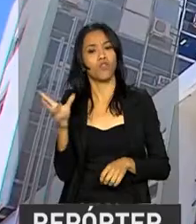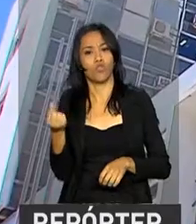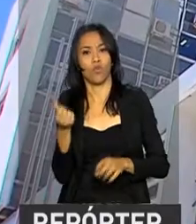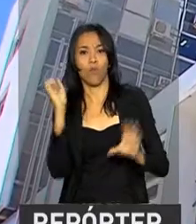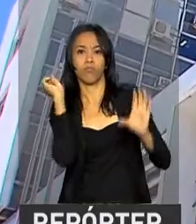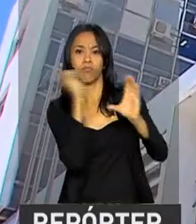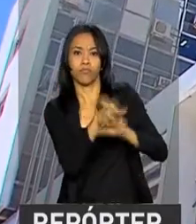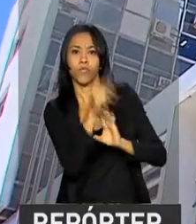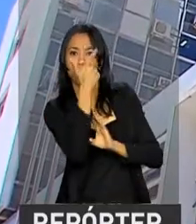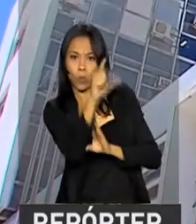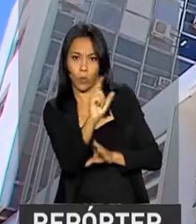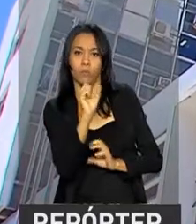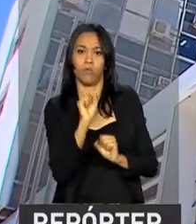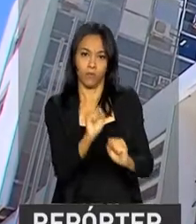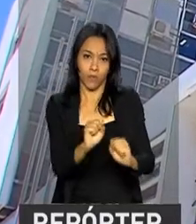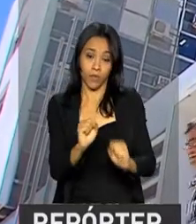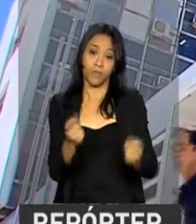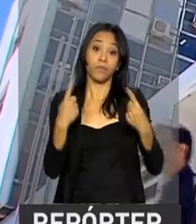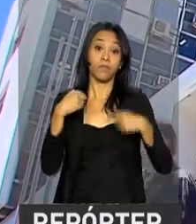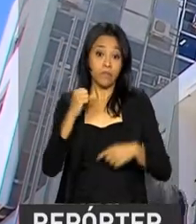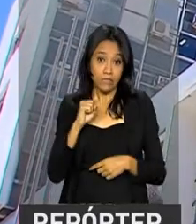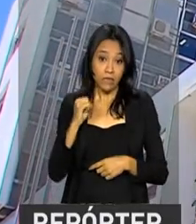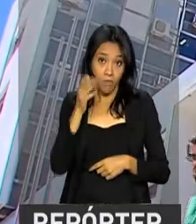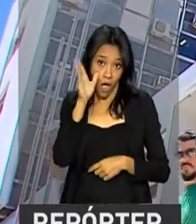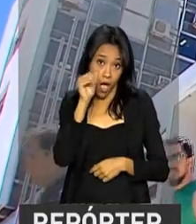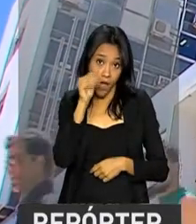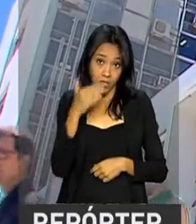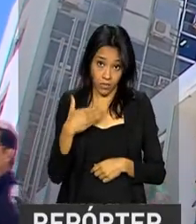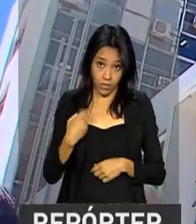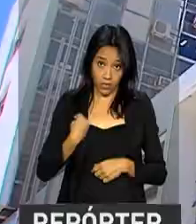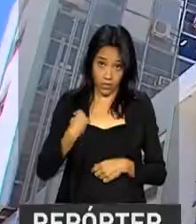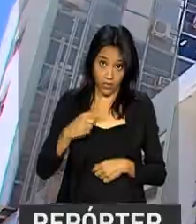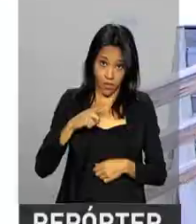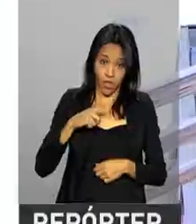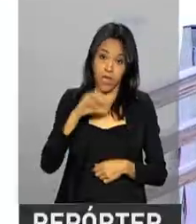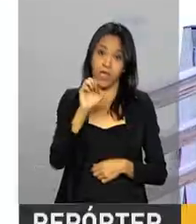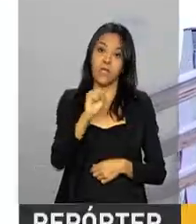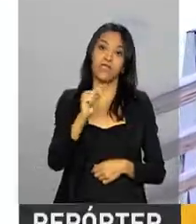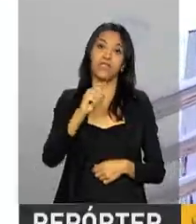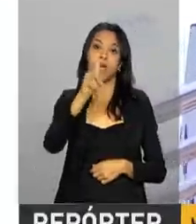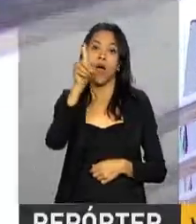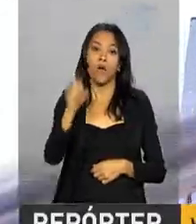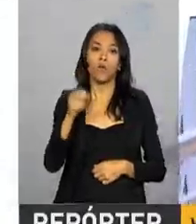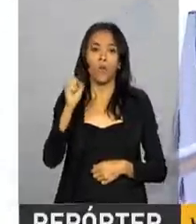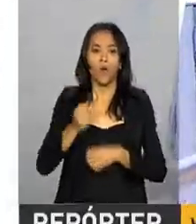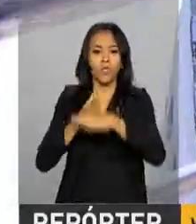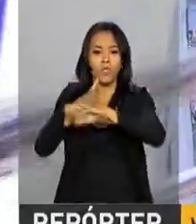para saber se tem algum saldo disponível basta consultar o site